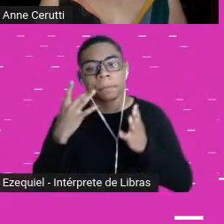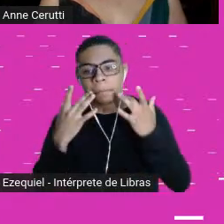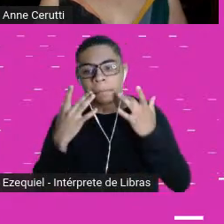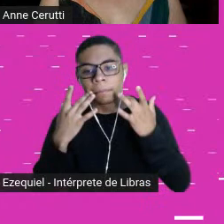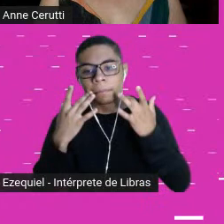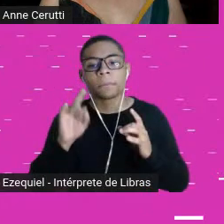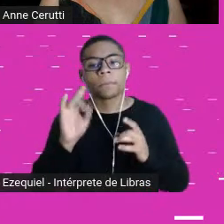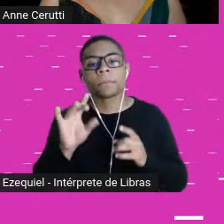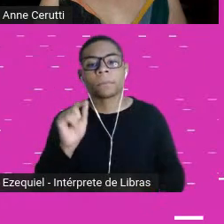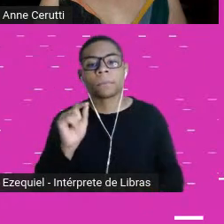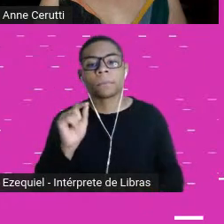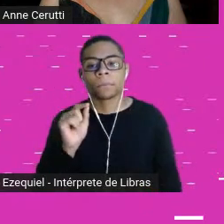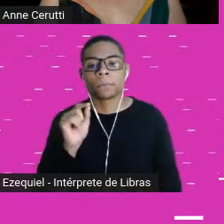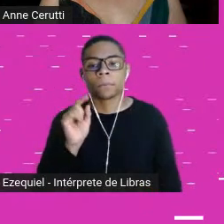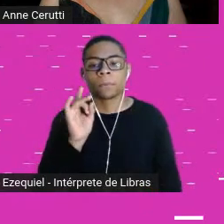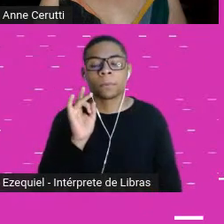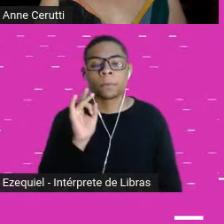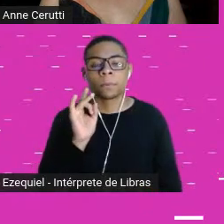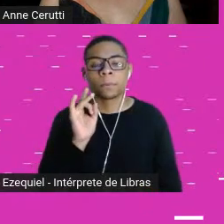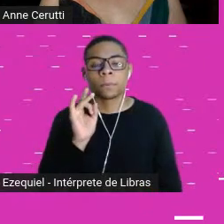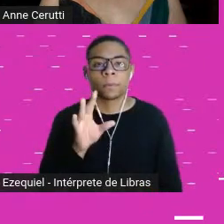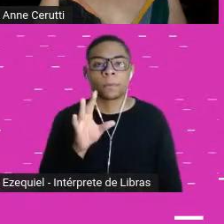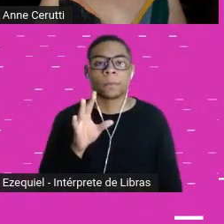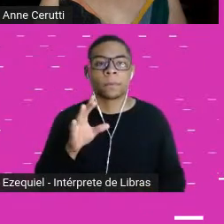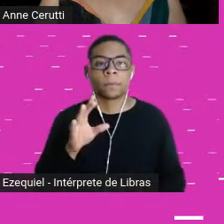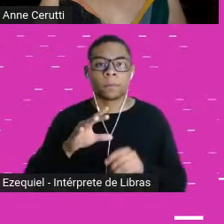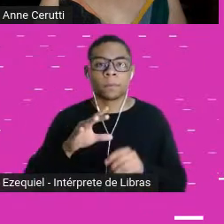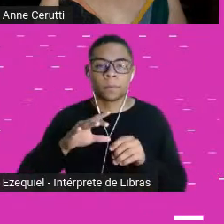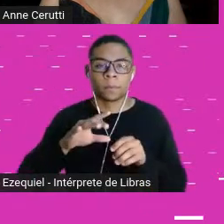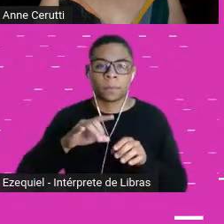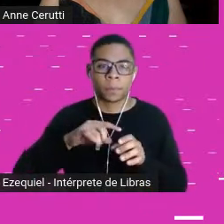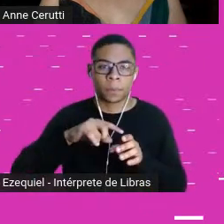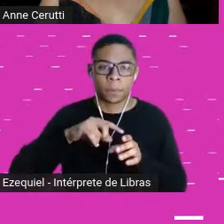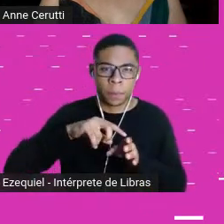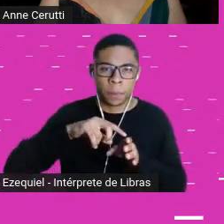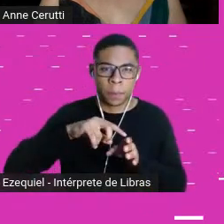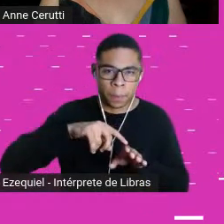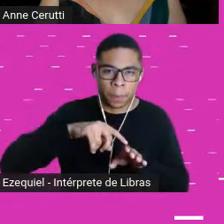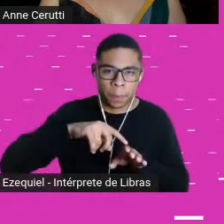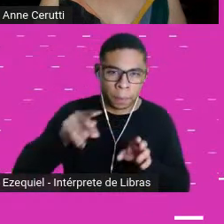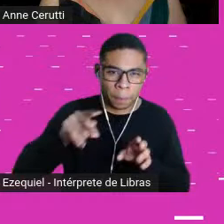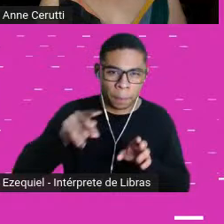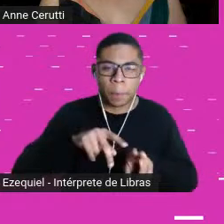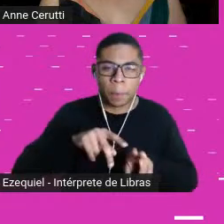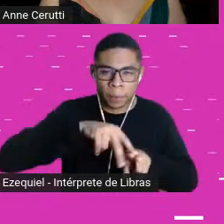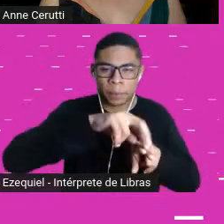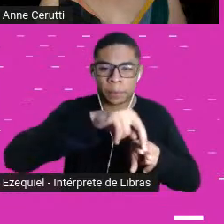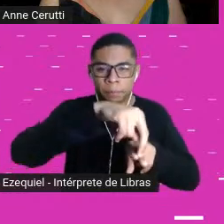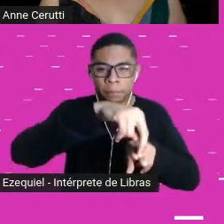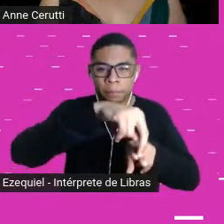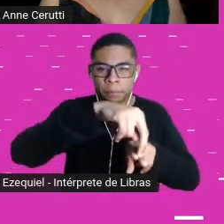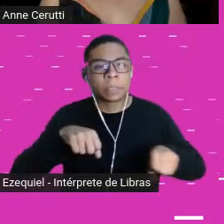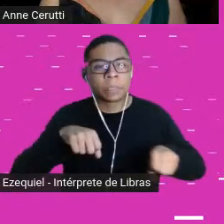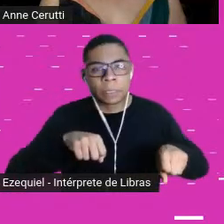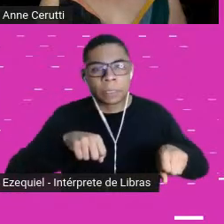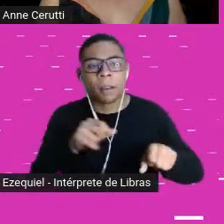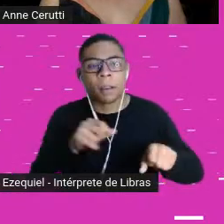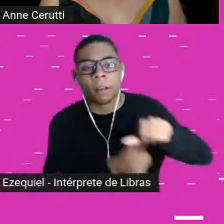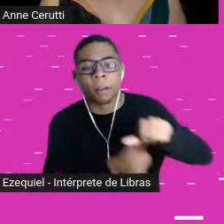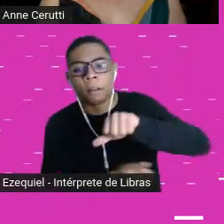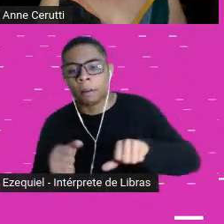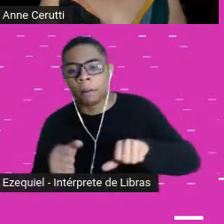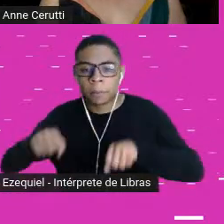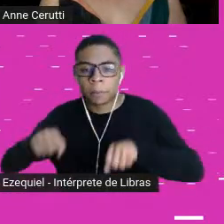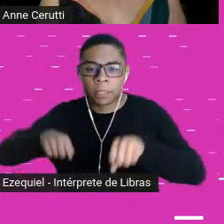era só o patinete, porque ele queria passear pela vida, lembra? Então, eu acho que eu só mudei do patinete para uma bicicleta, mas... E aí, eu acho que quanto